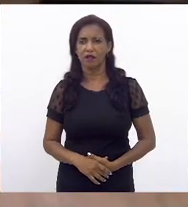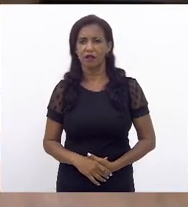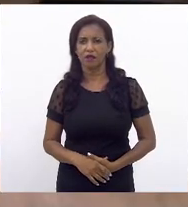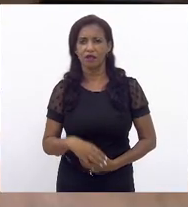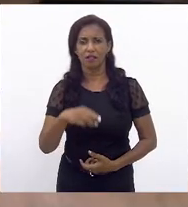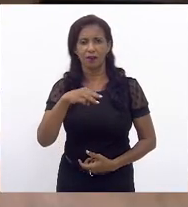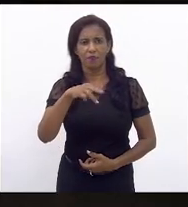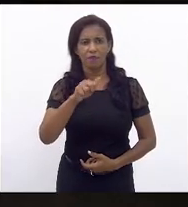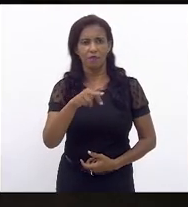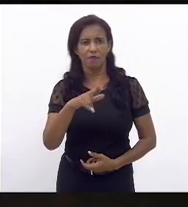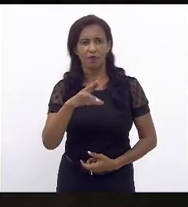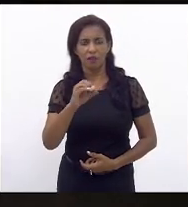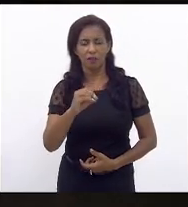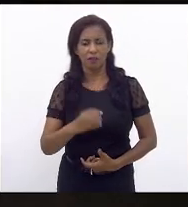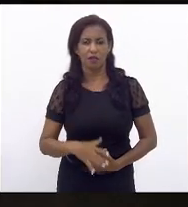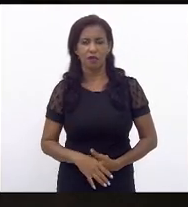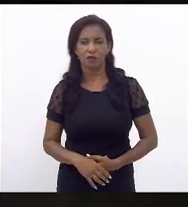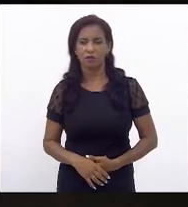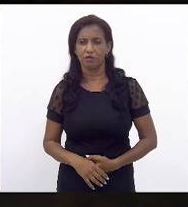Deputado Marcelo do Seu Dinho.